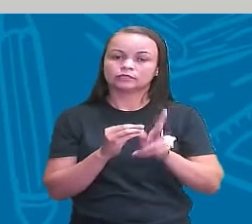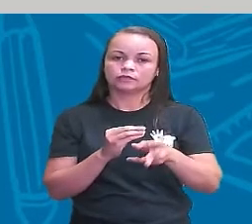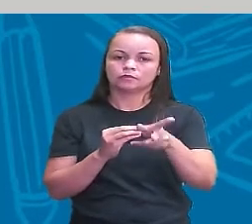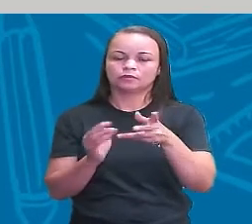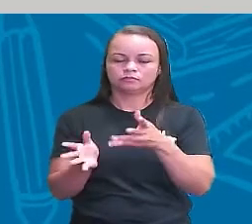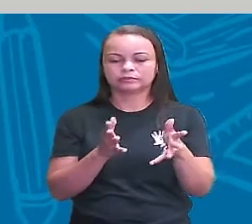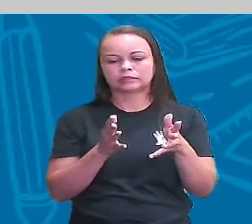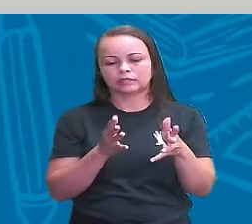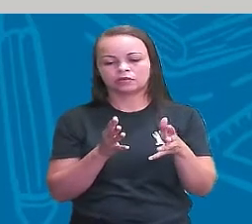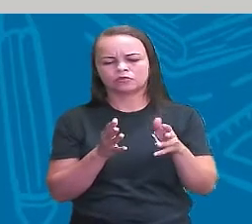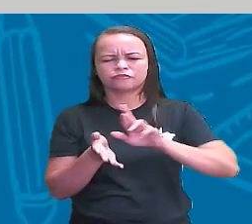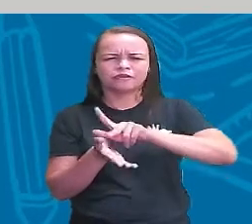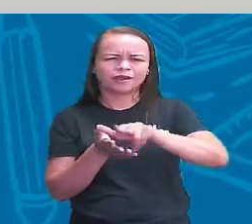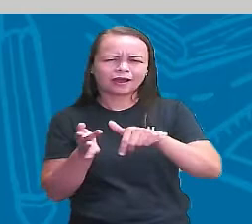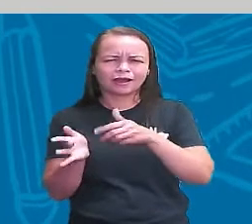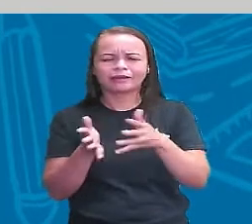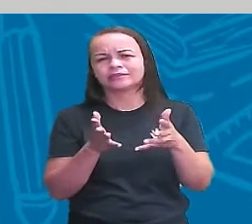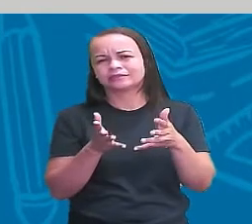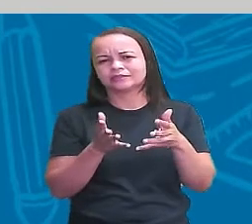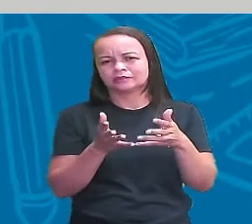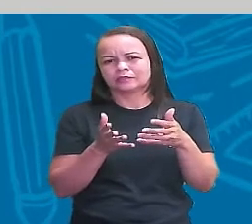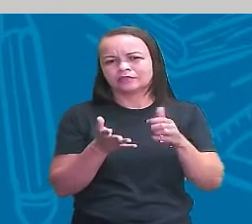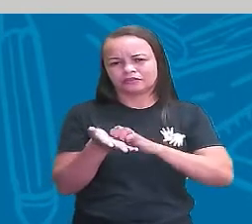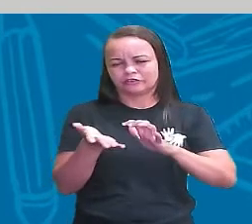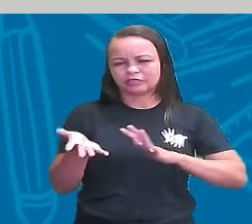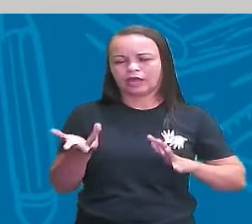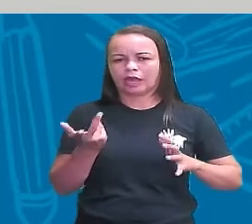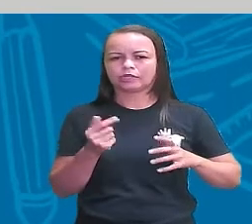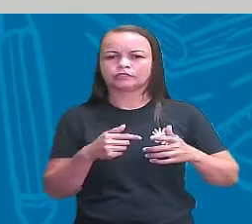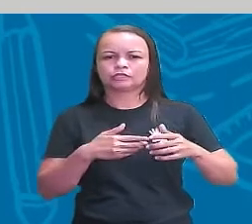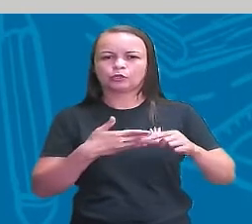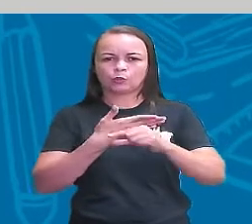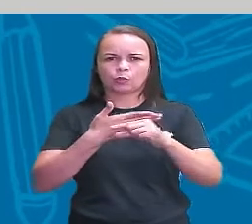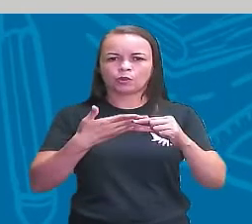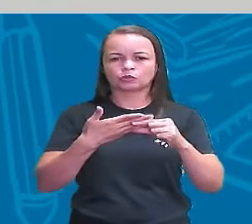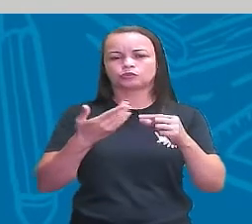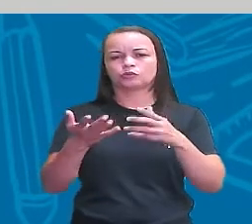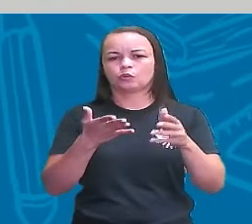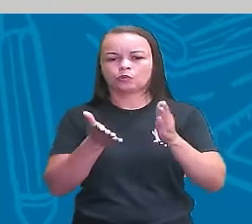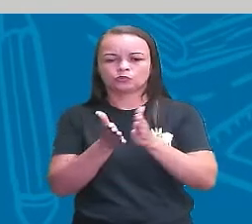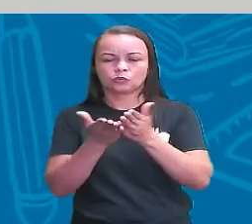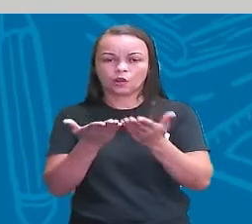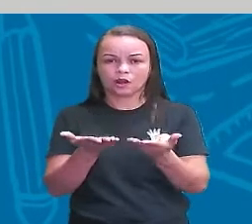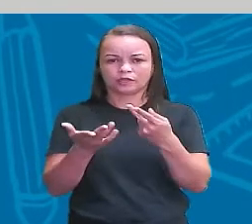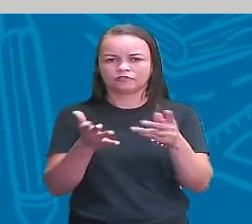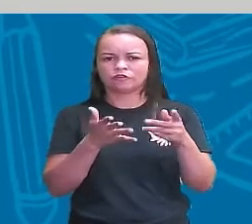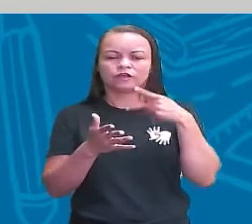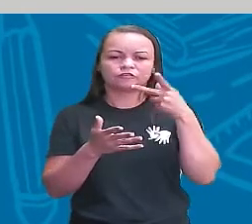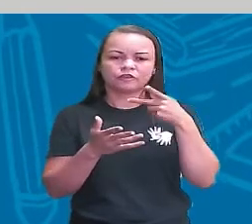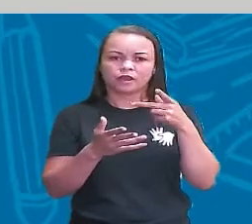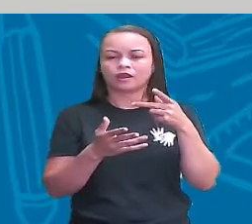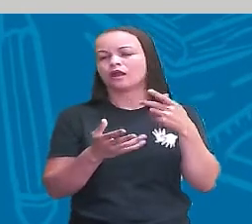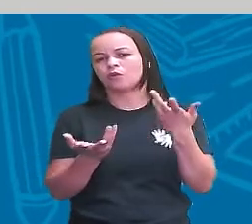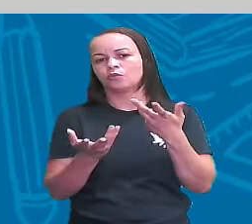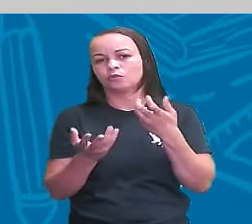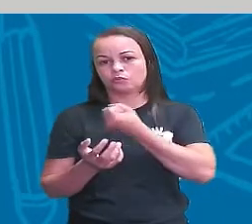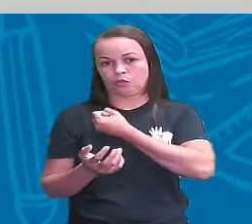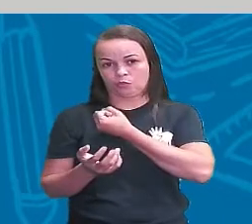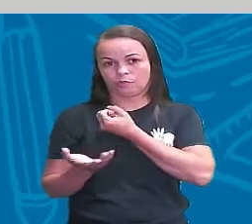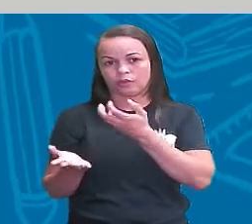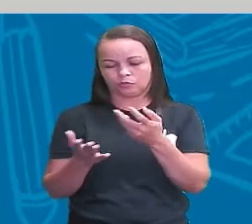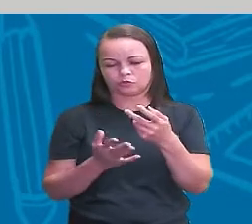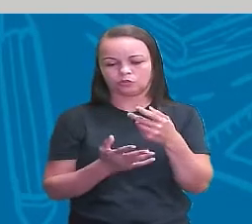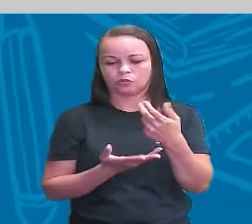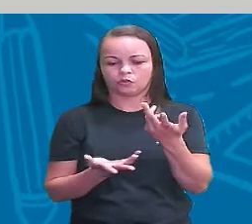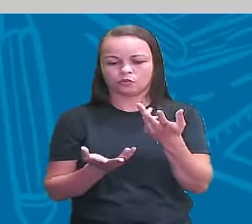muitas questões, o autor do livro, ele já traz lá na questão o valor de π. Mas se ele não colocar, ele não é obrigado a colocar